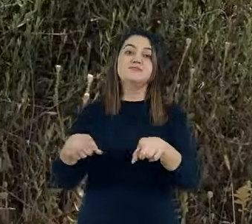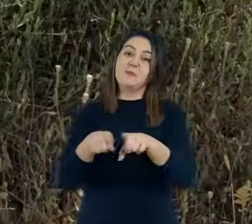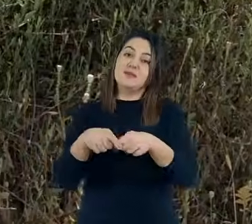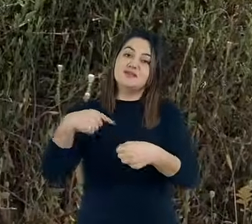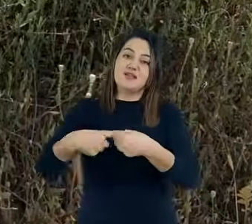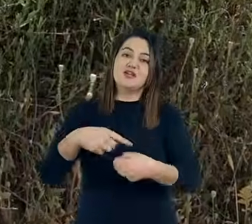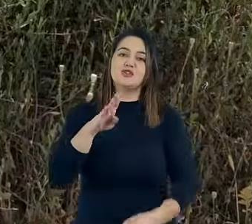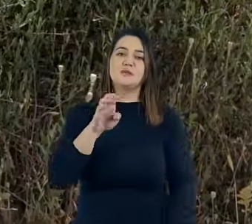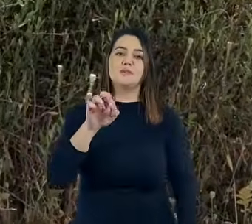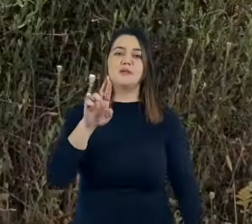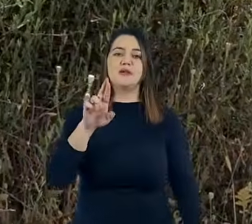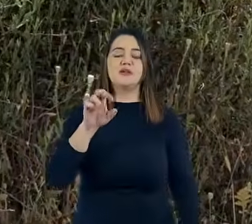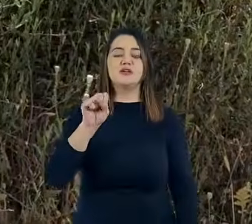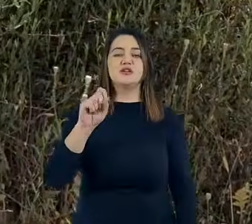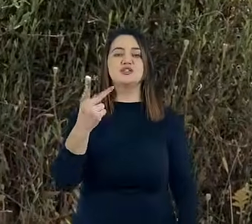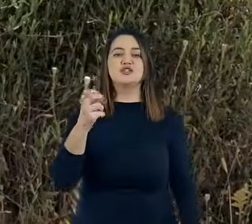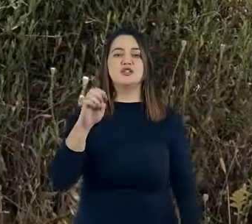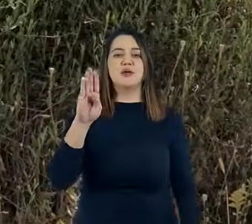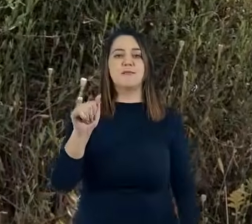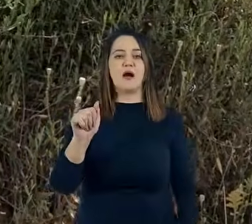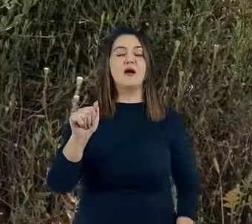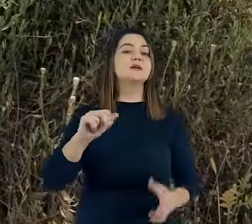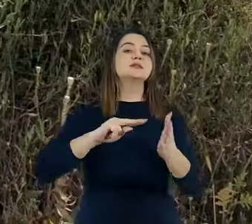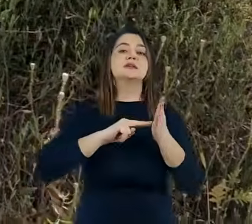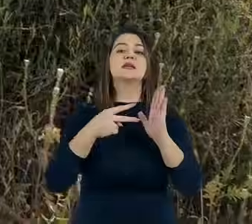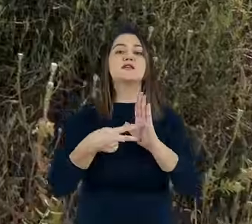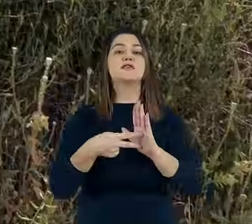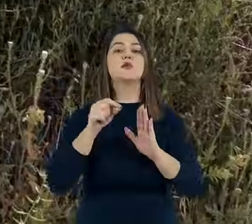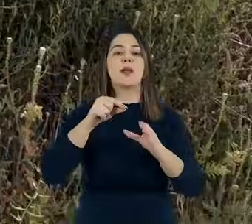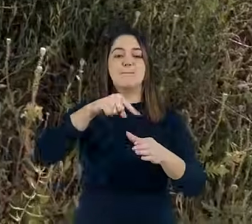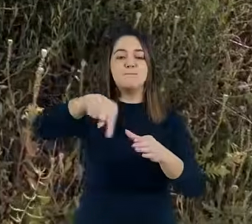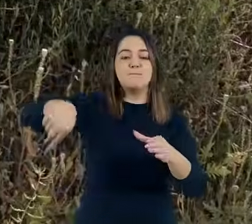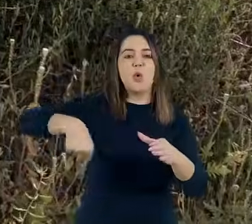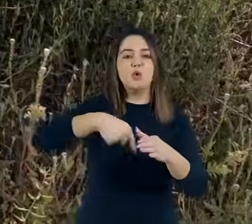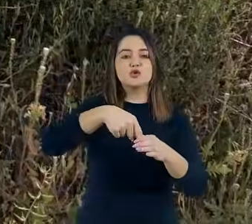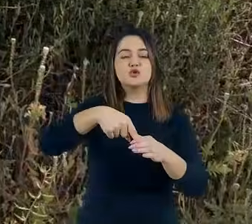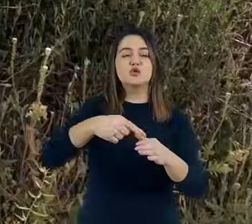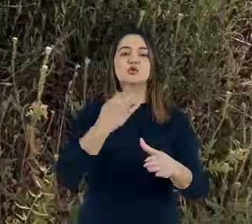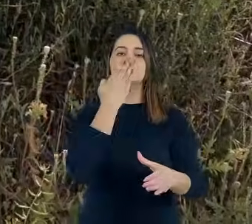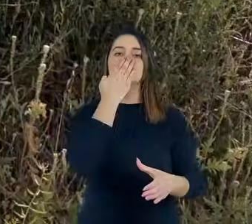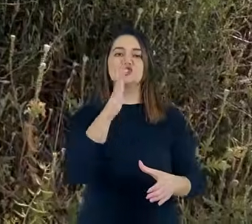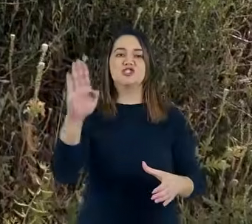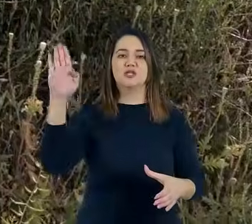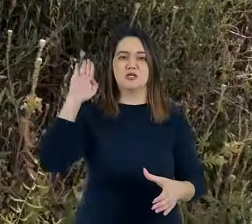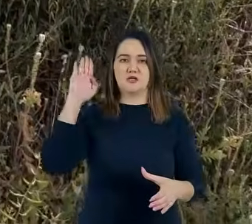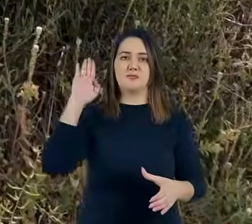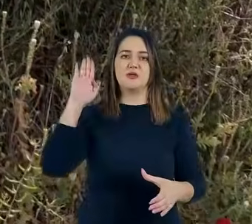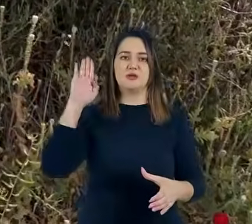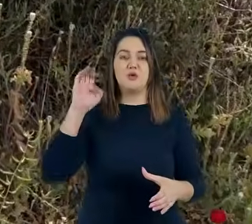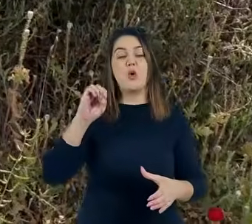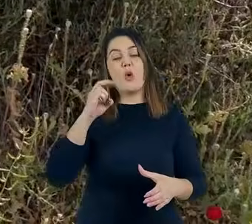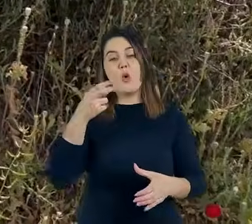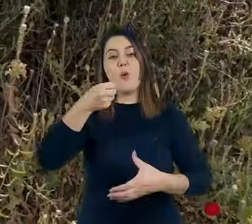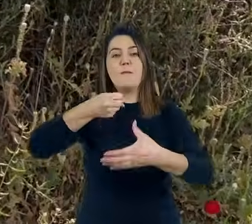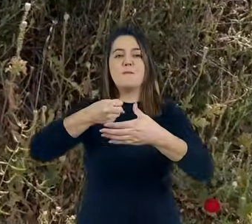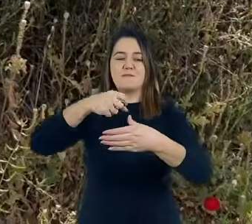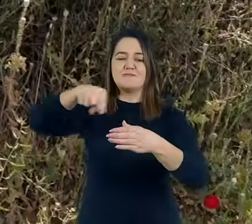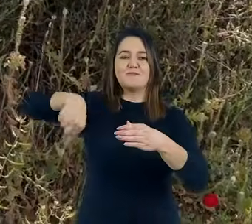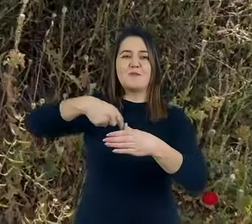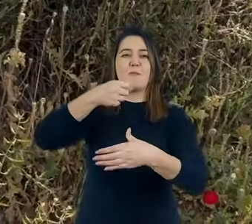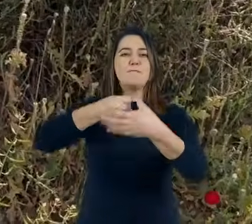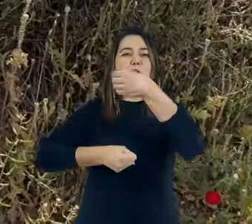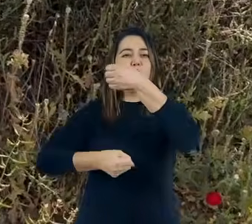nome Beersheba significa em hebraico o poço do juramento, ou o poço do sete,